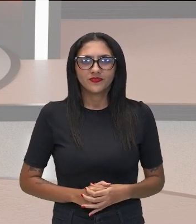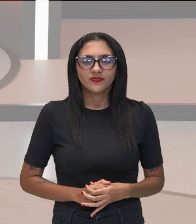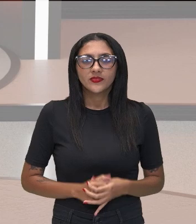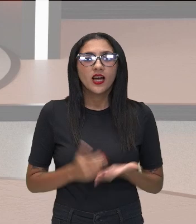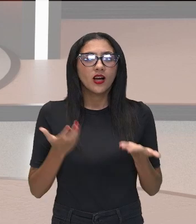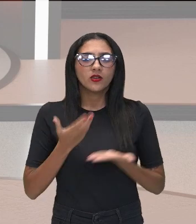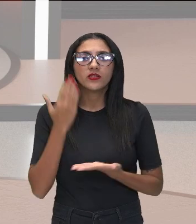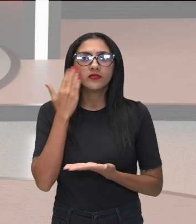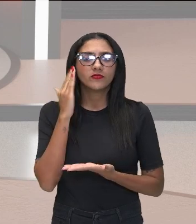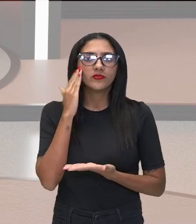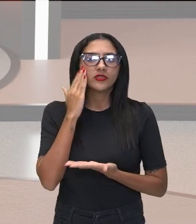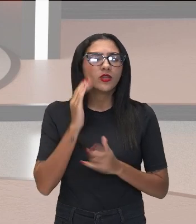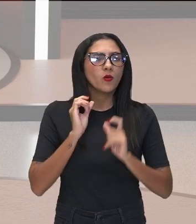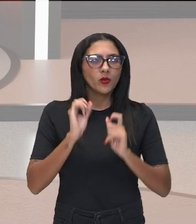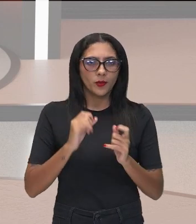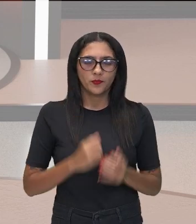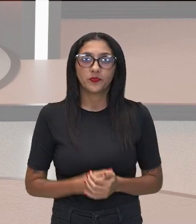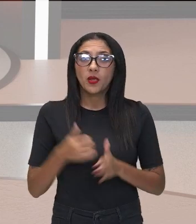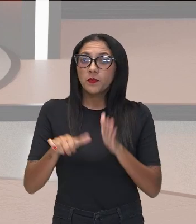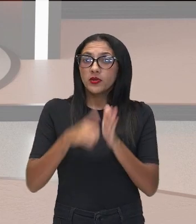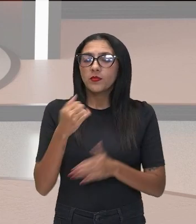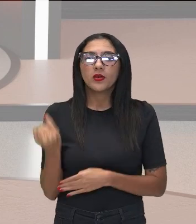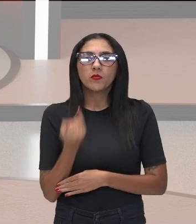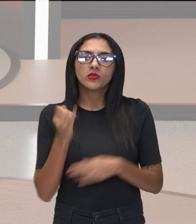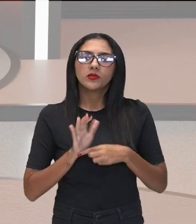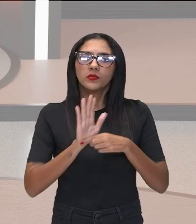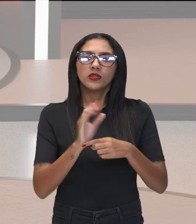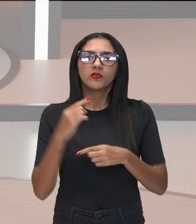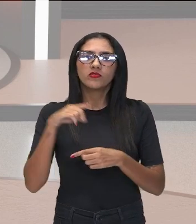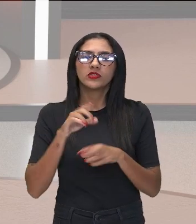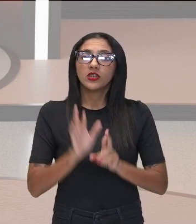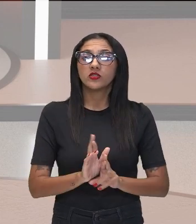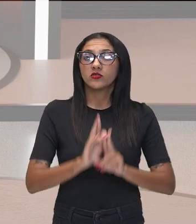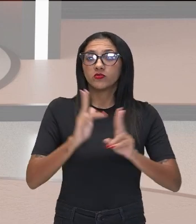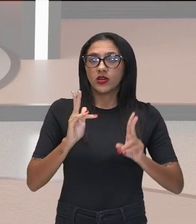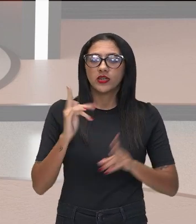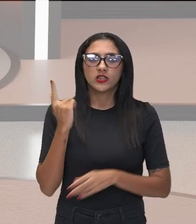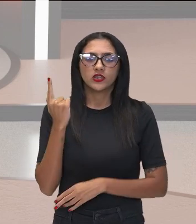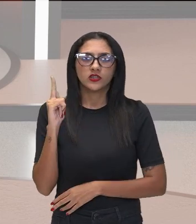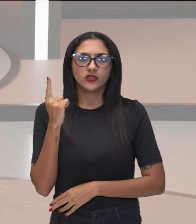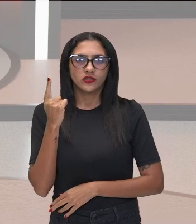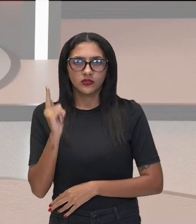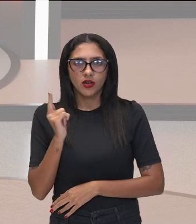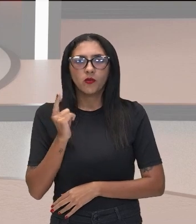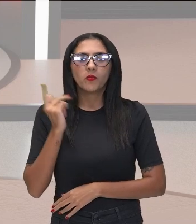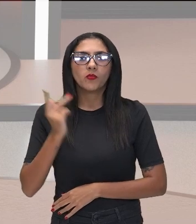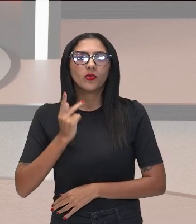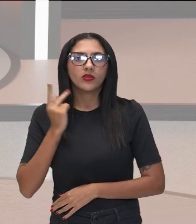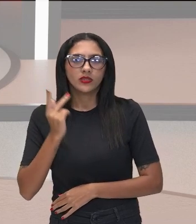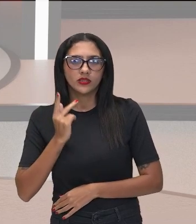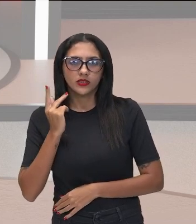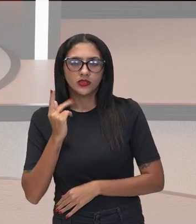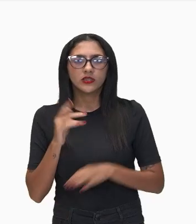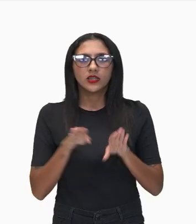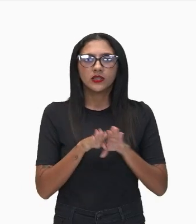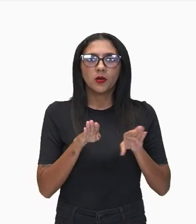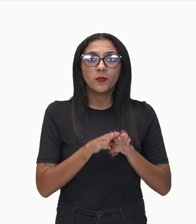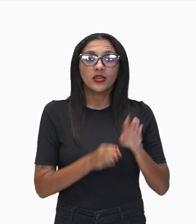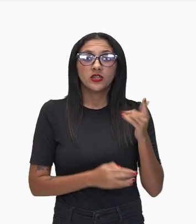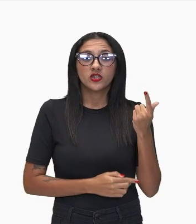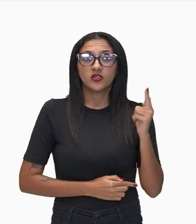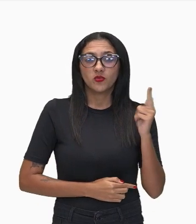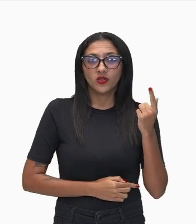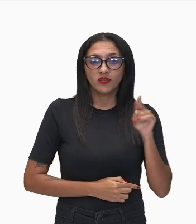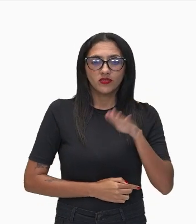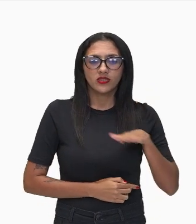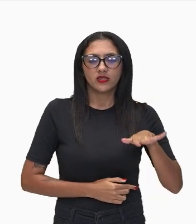é importante a gente mostrar a diferença entre a geopolítica e a geografia política. Então a gente